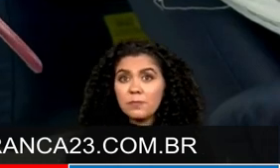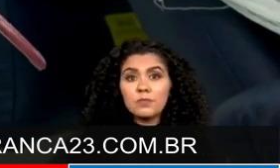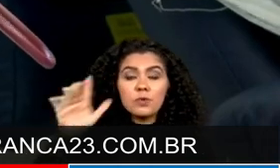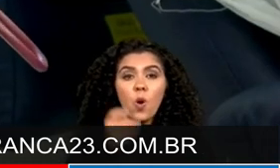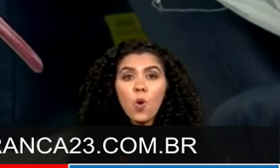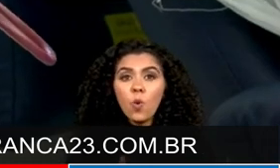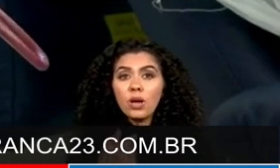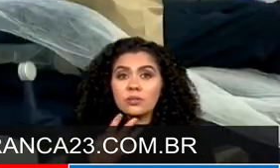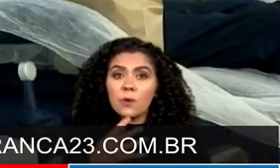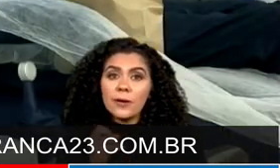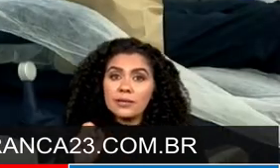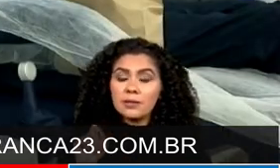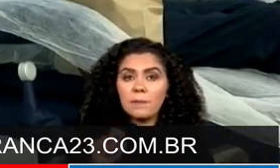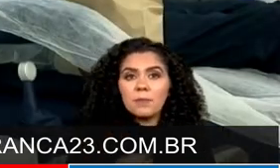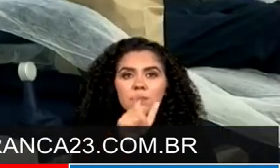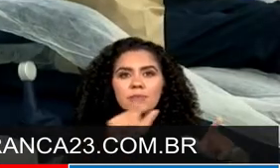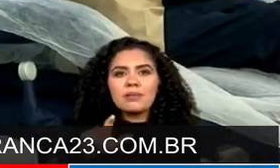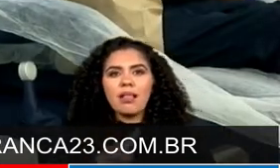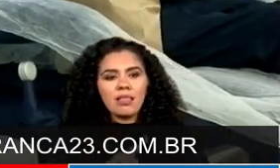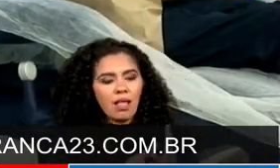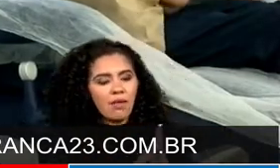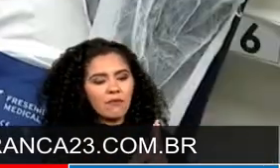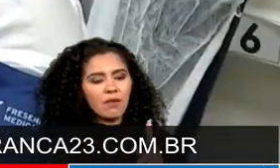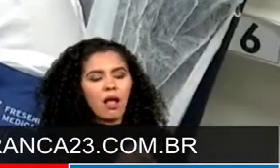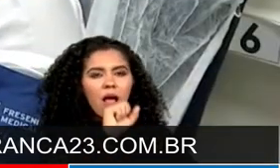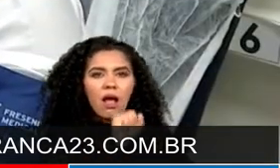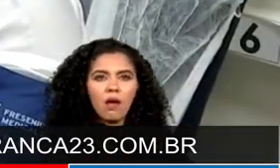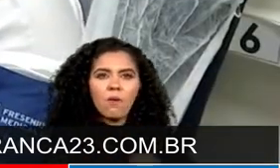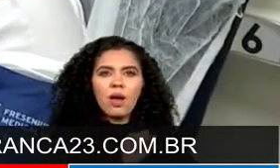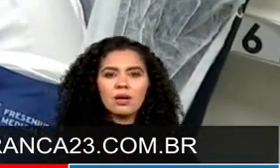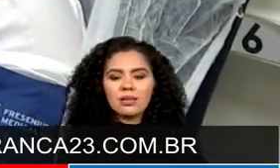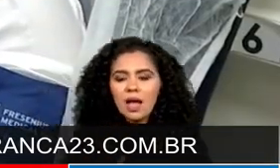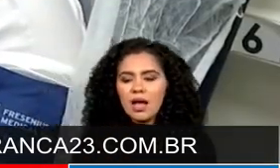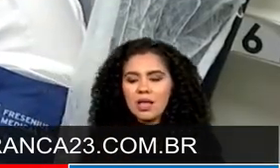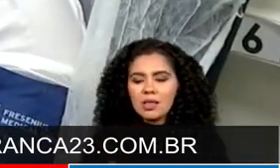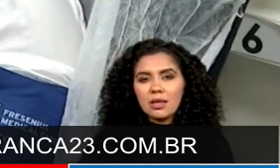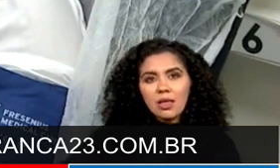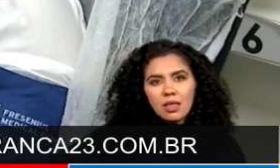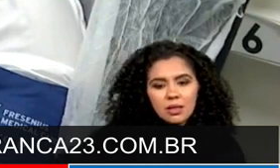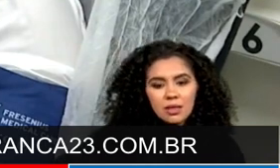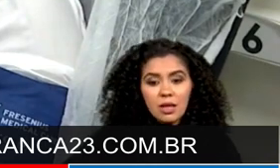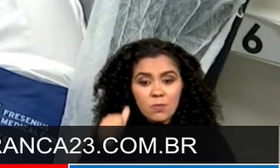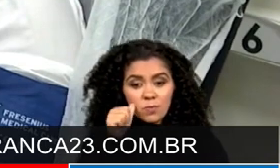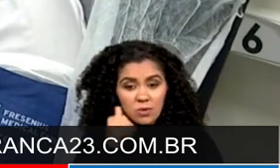40 mil pessoas estão na fila por um rim. Vitória espera desde